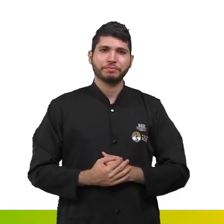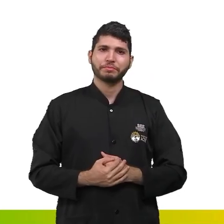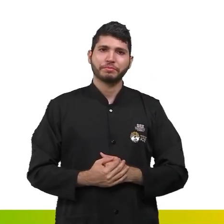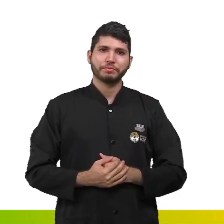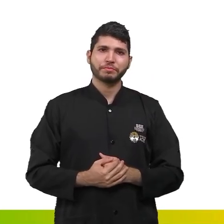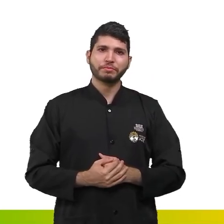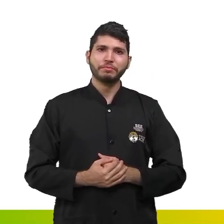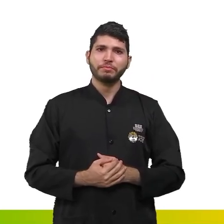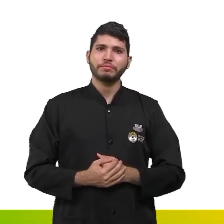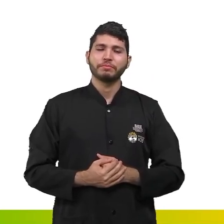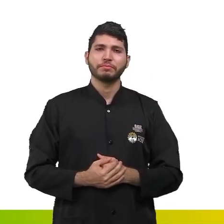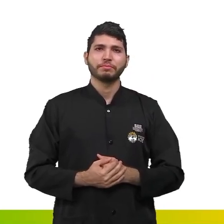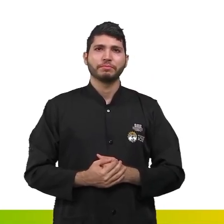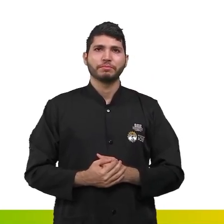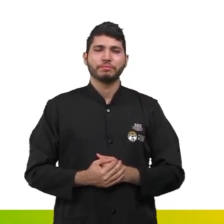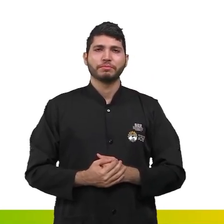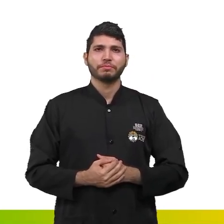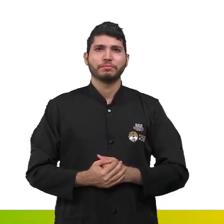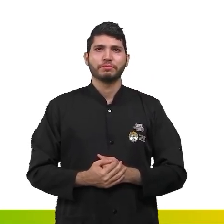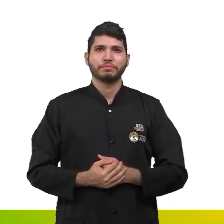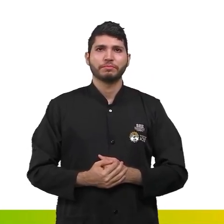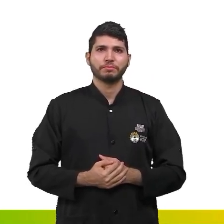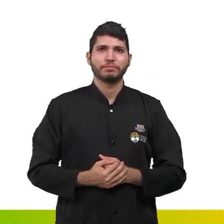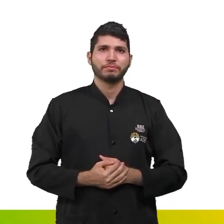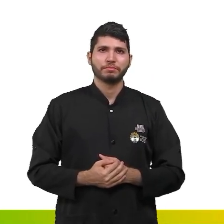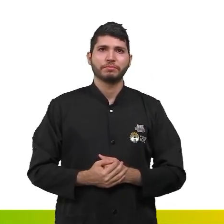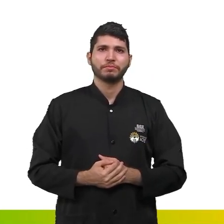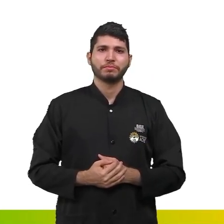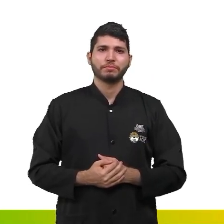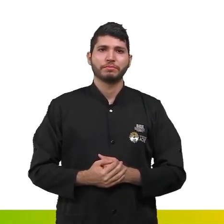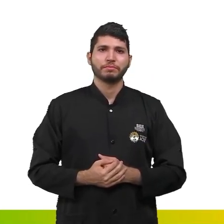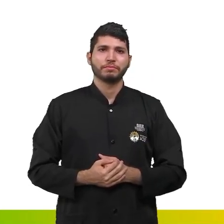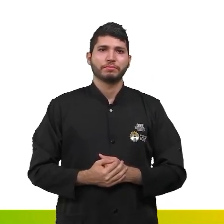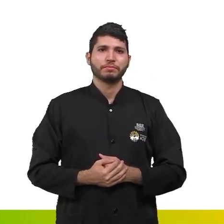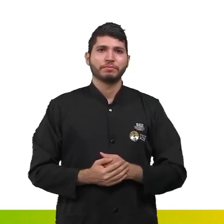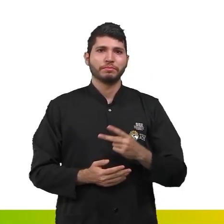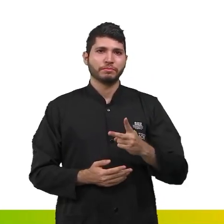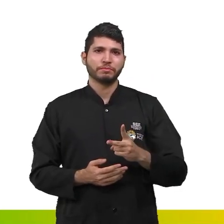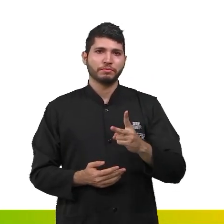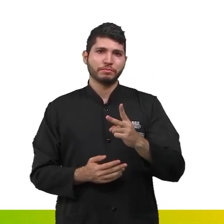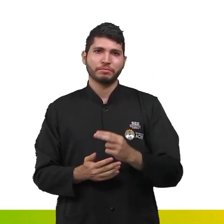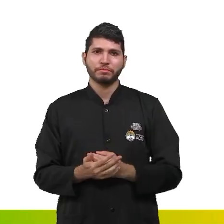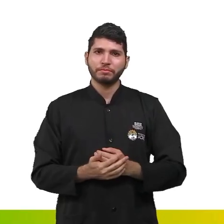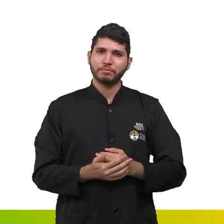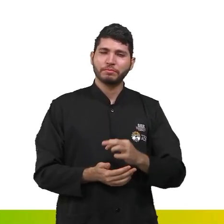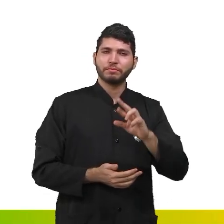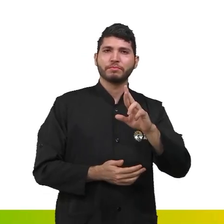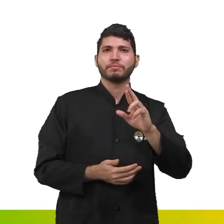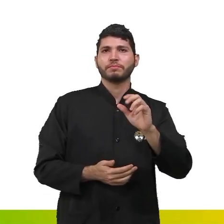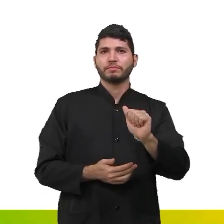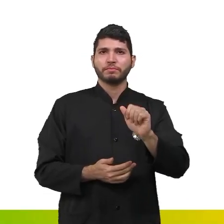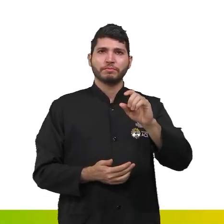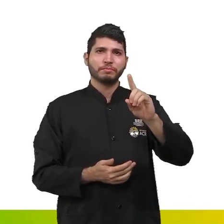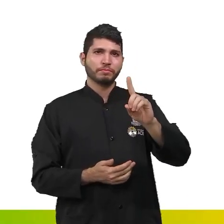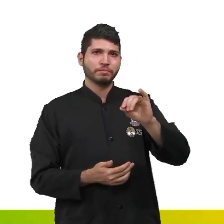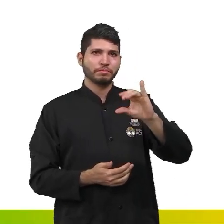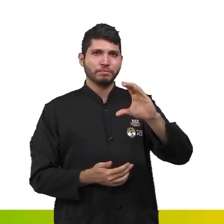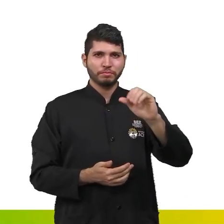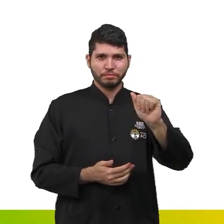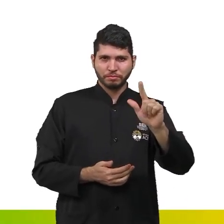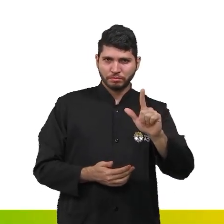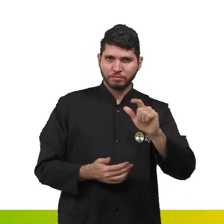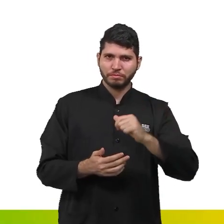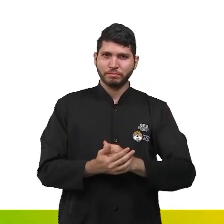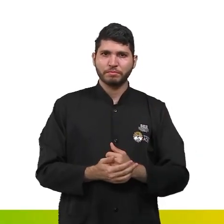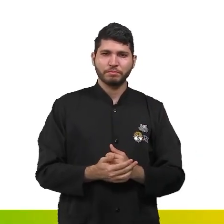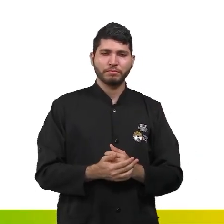manteve-se o radical na primeira pessoa aqui. Então, mantendo o radical e colocando o ia, que está sugerindo aqui, ó, ficou aprendia.